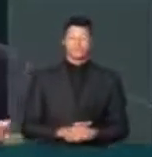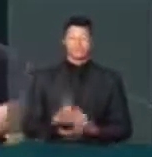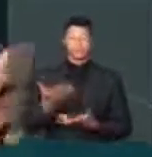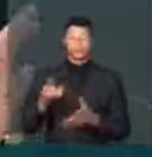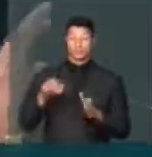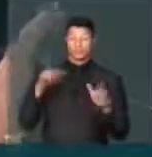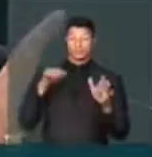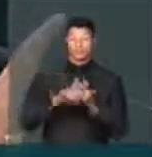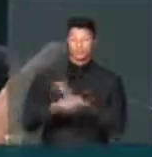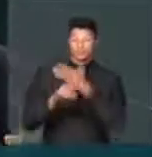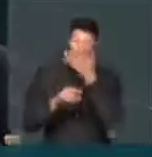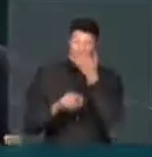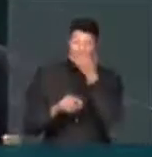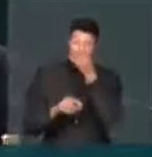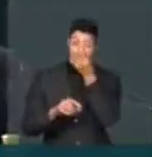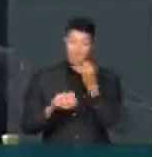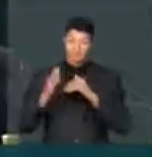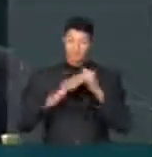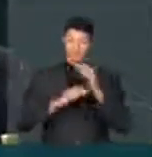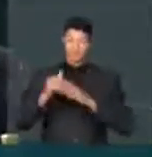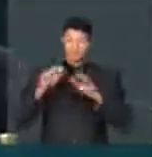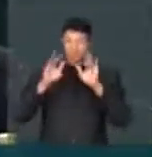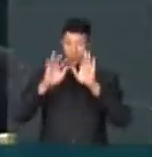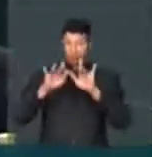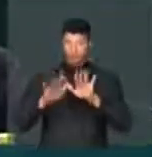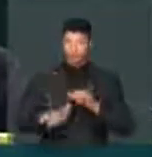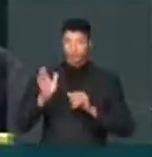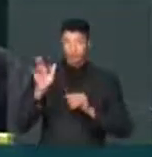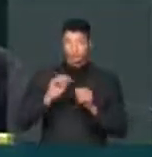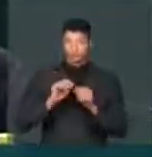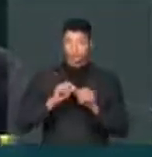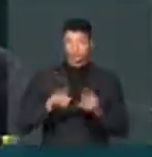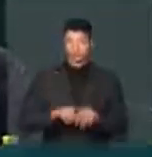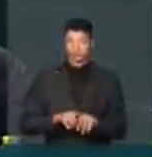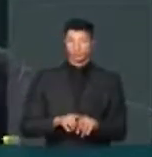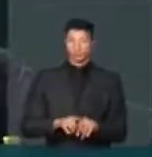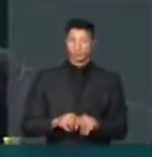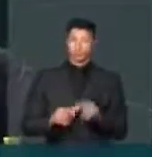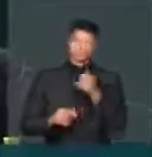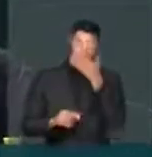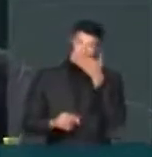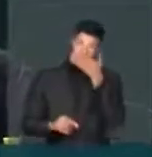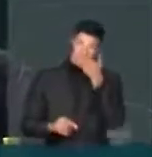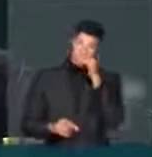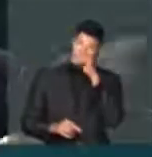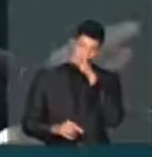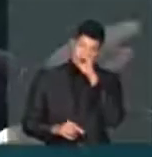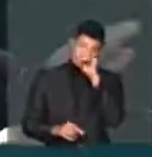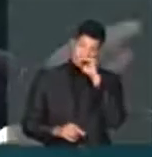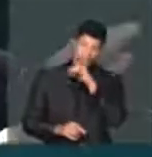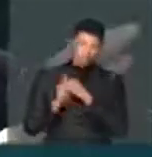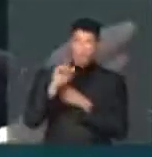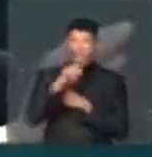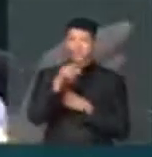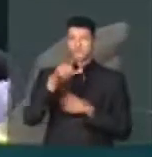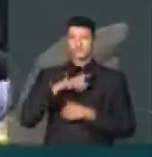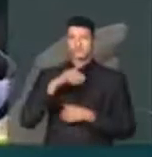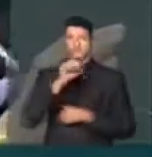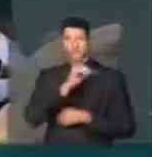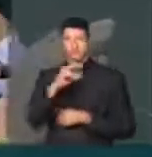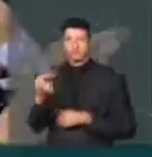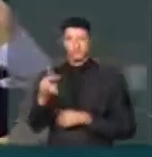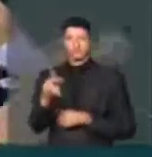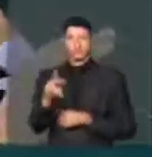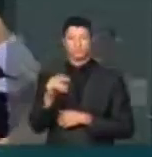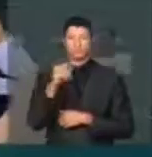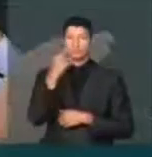uma pergunta bem objetiva, meio na direção do que o relator fez também, mas sim mais objetiva. Se você tivesse a oportunidade de